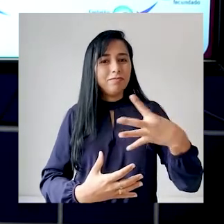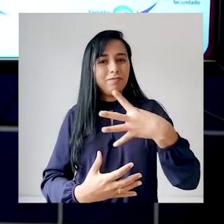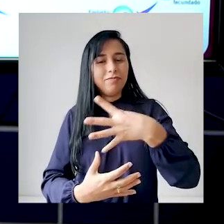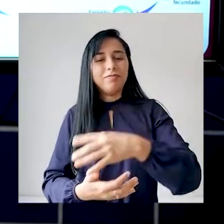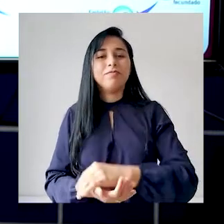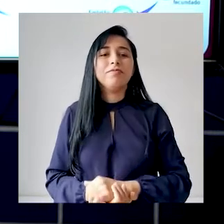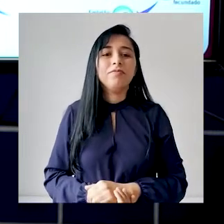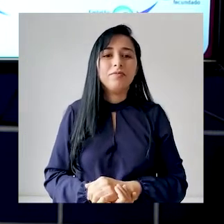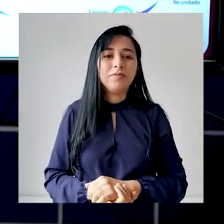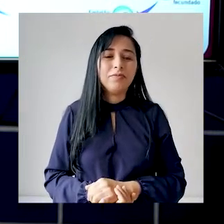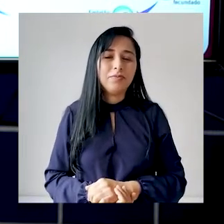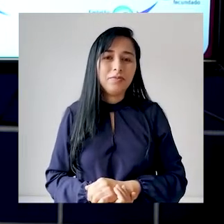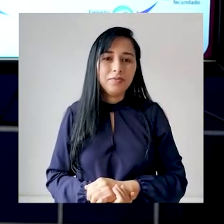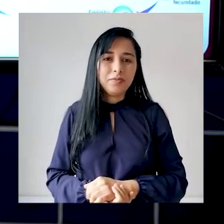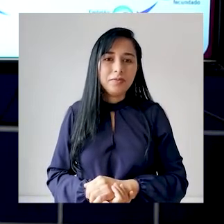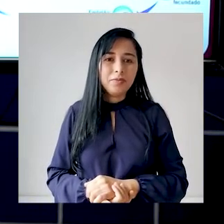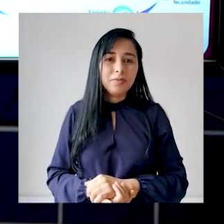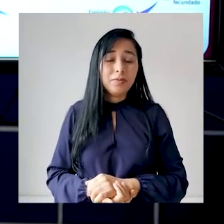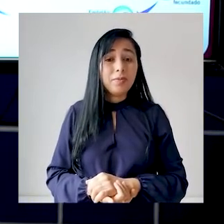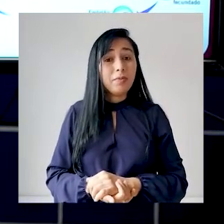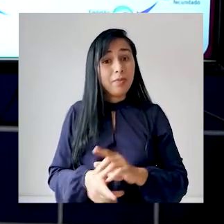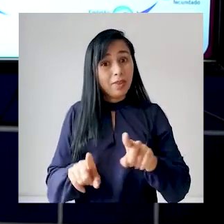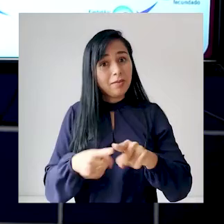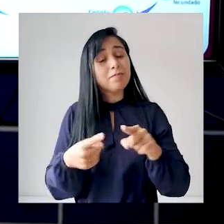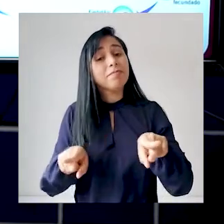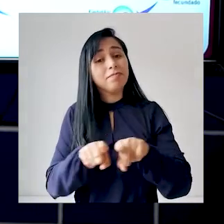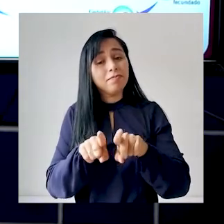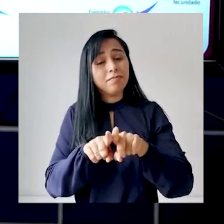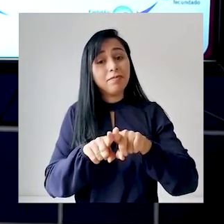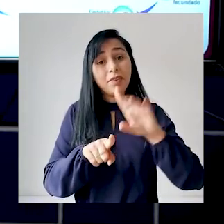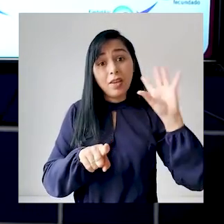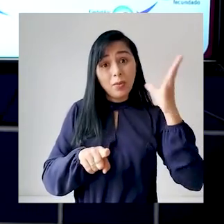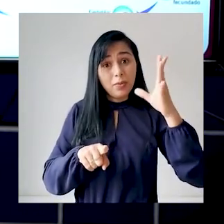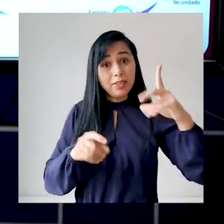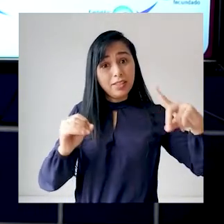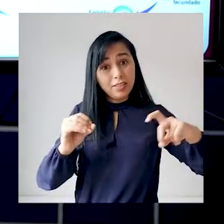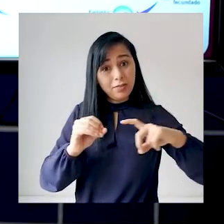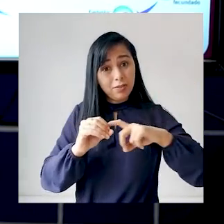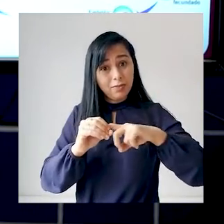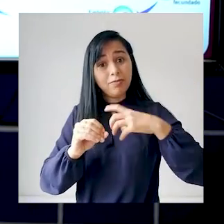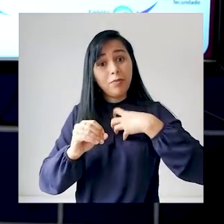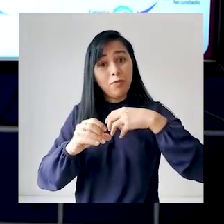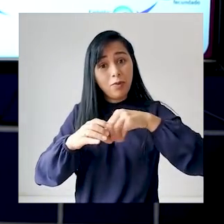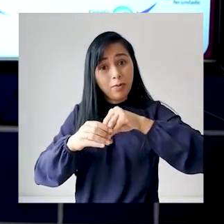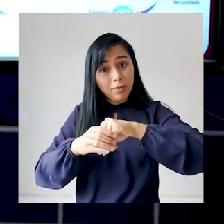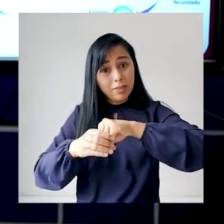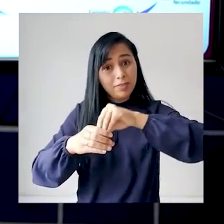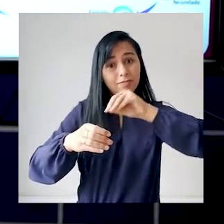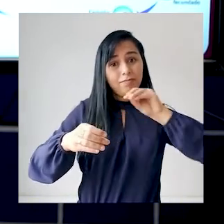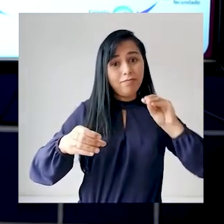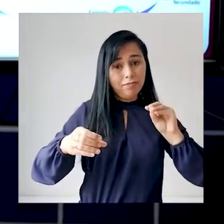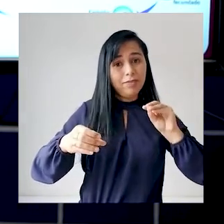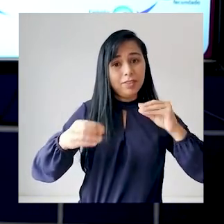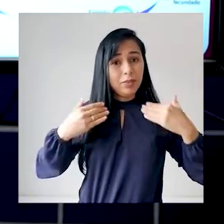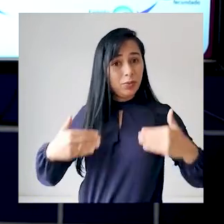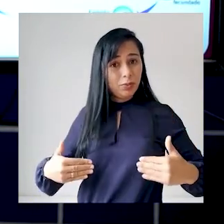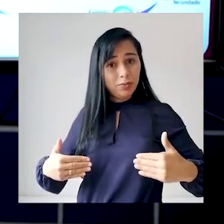Na reprodução com fecundação externa, nós teremos os